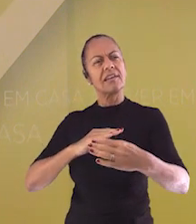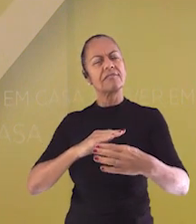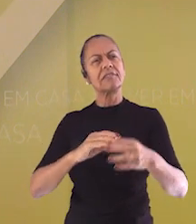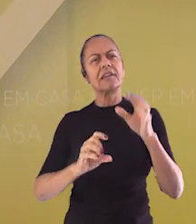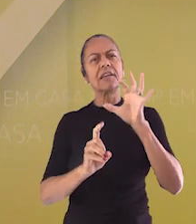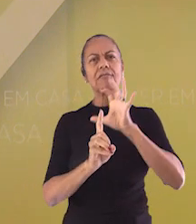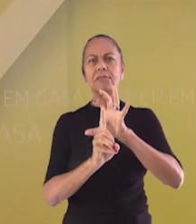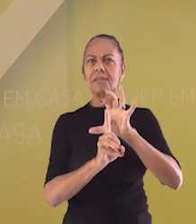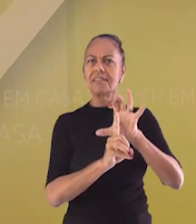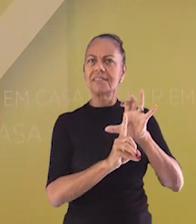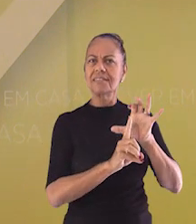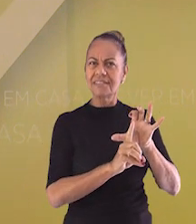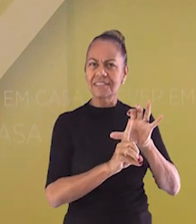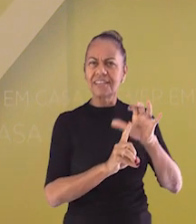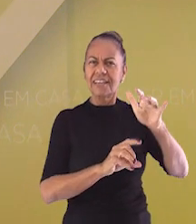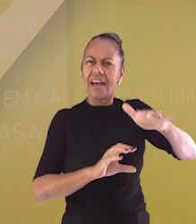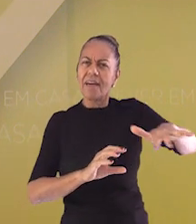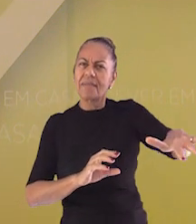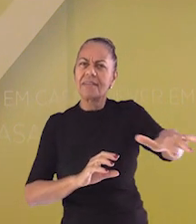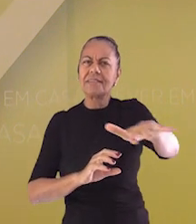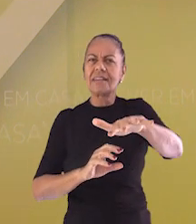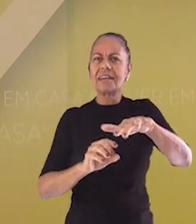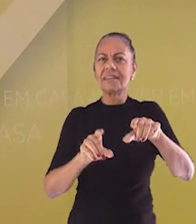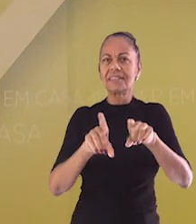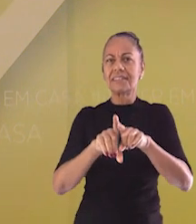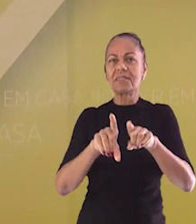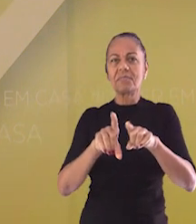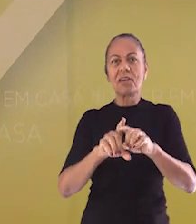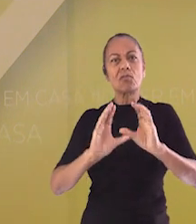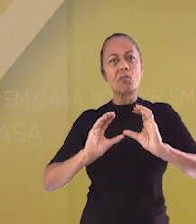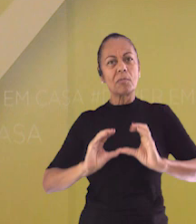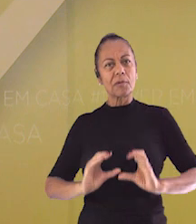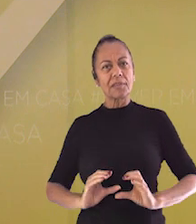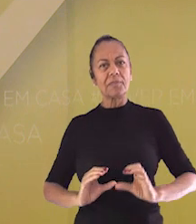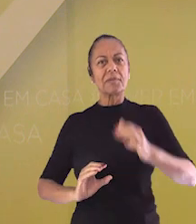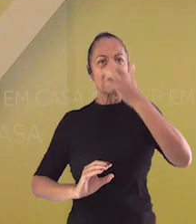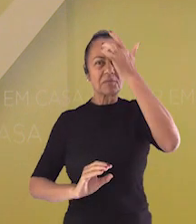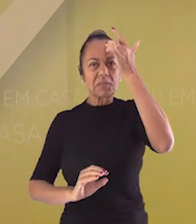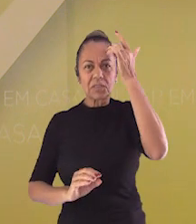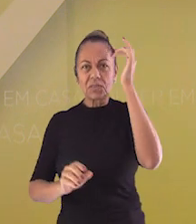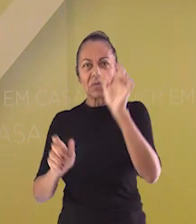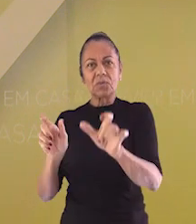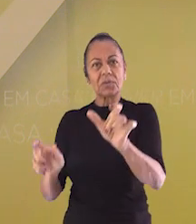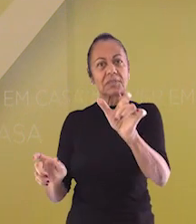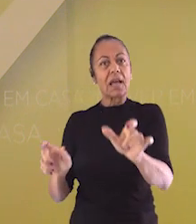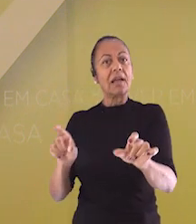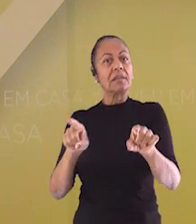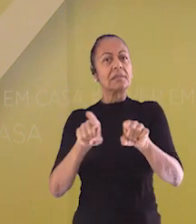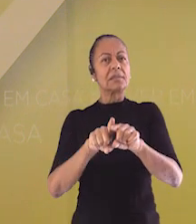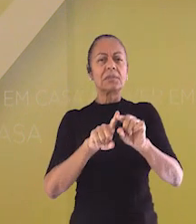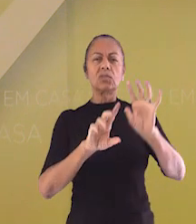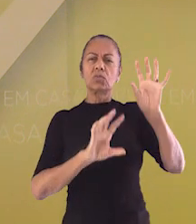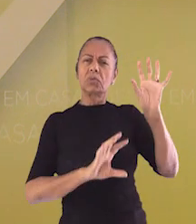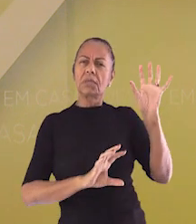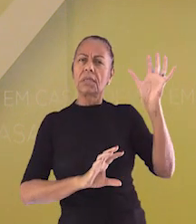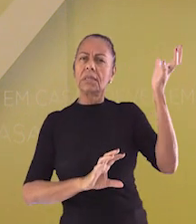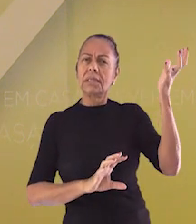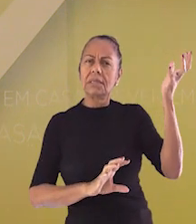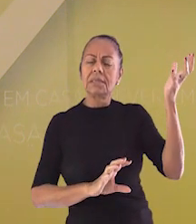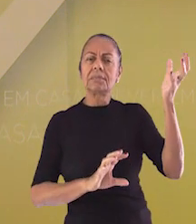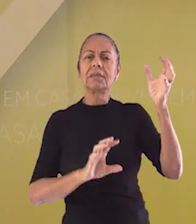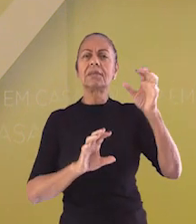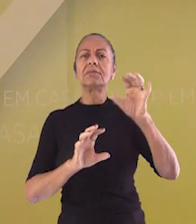das pessoas? Como já comentei, a formação do relevo influencia até no clima de uma região.